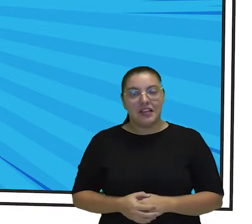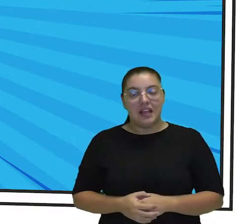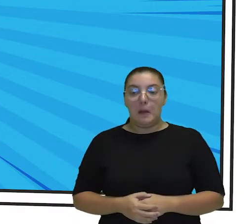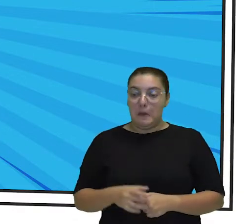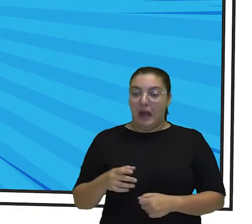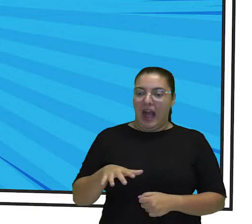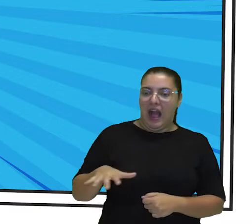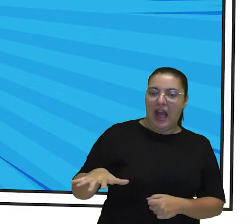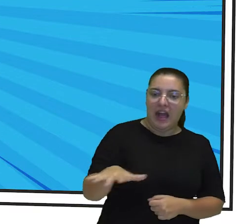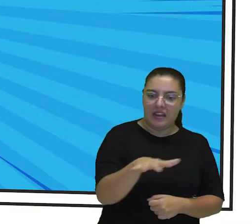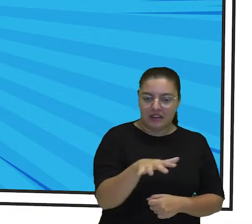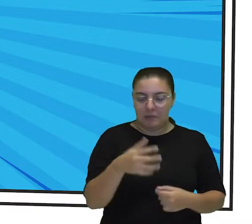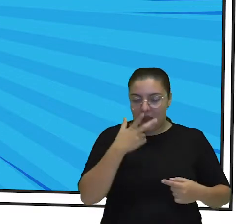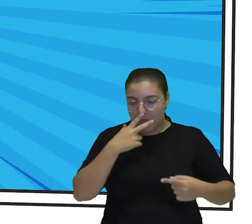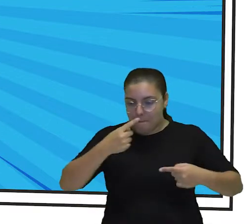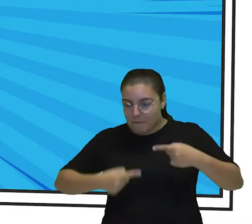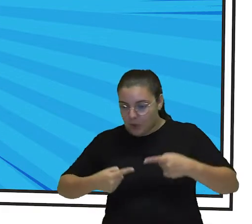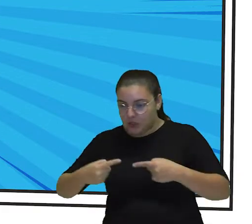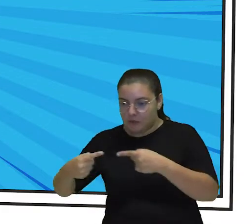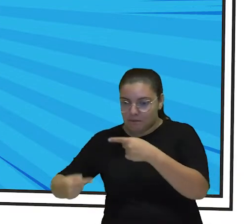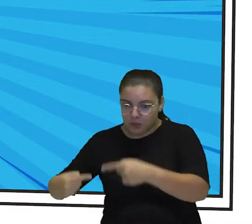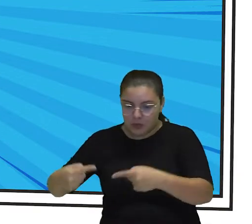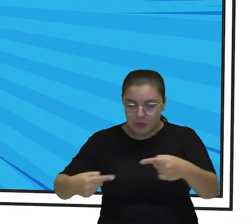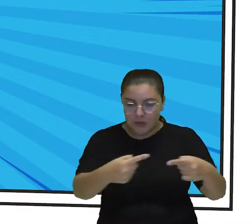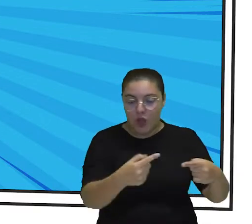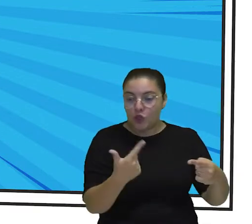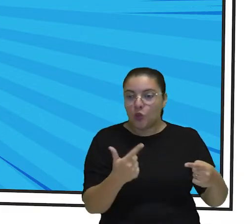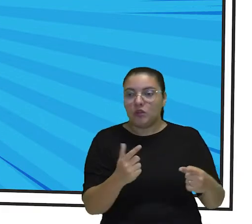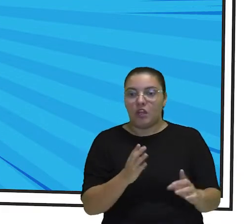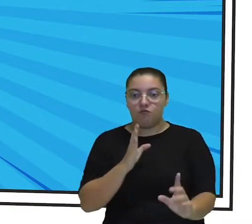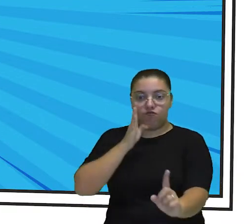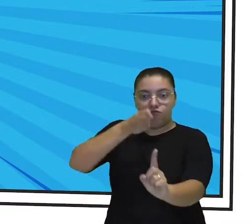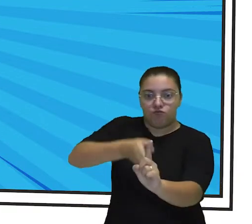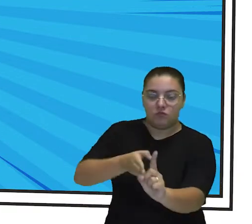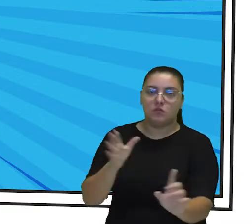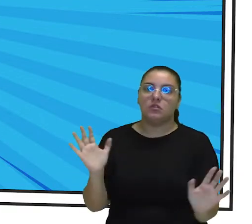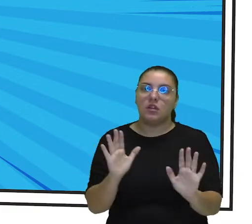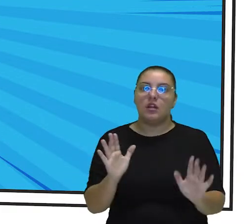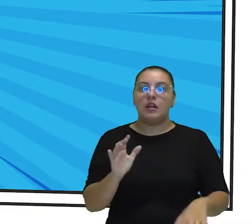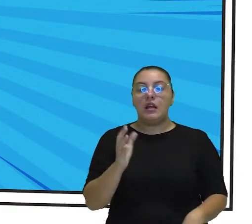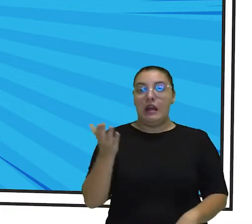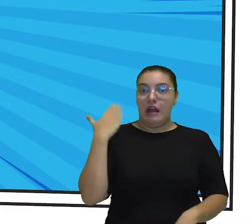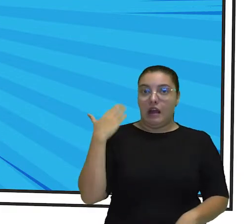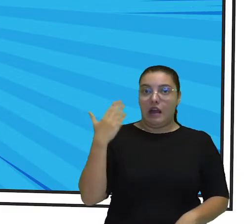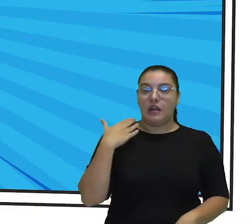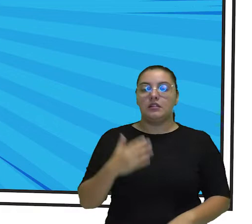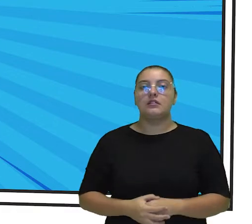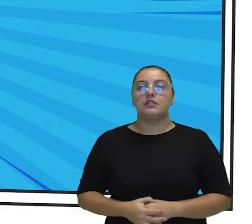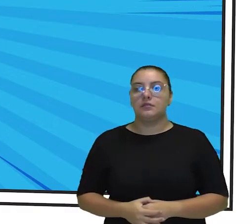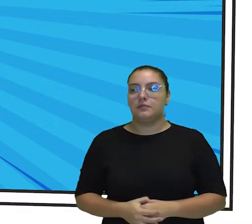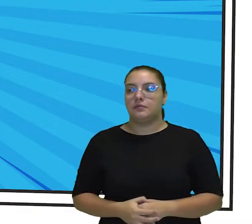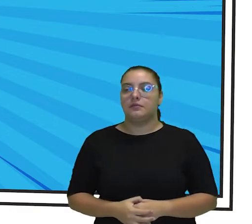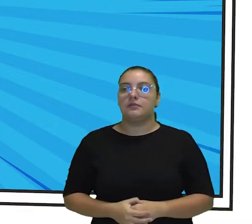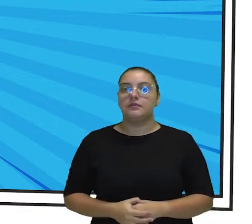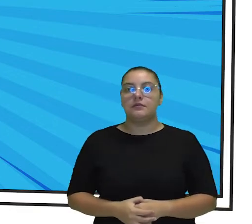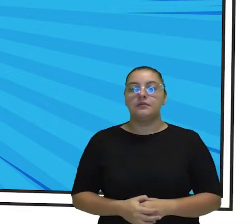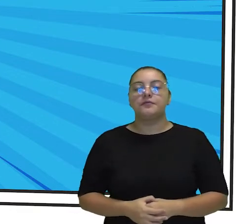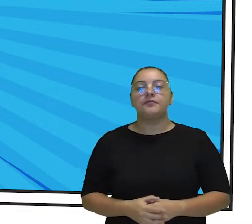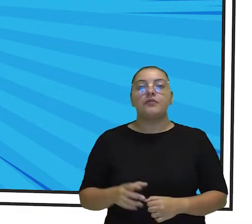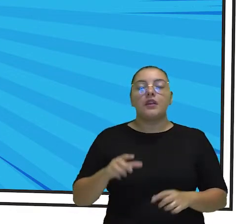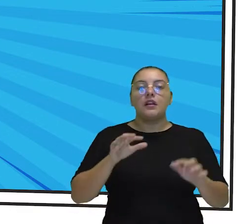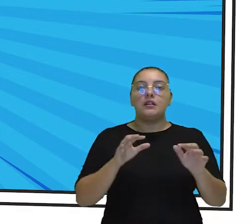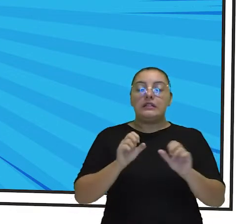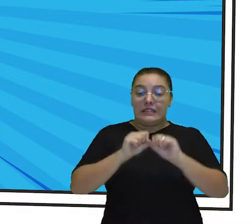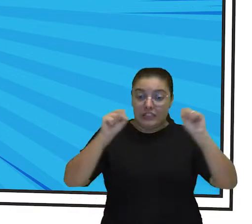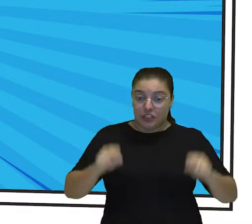político descentralizado. Então vamos resumir a coisa. O que é que eu tinha no feudalismo? Eu tinha no feudalismo um sistema